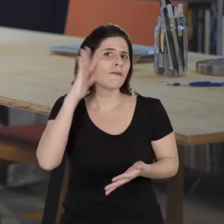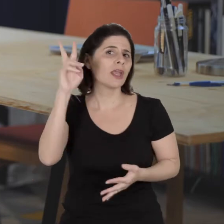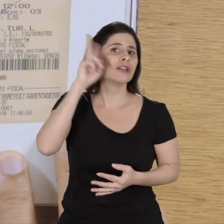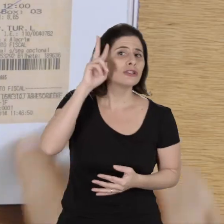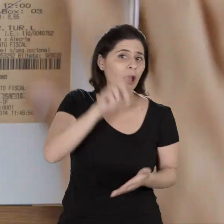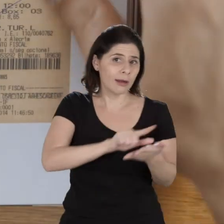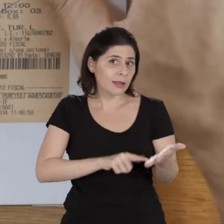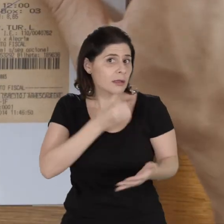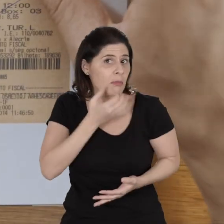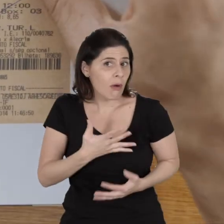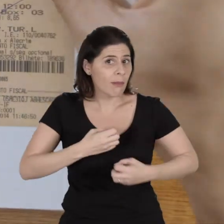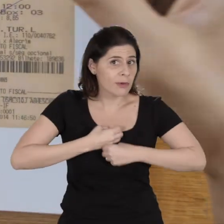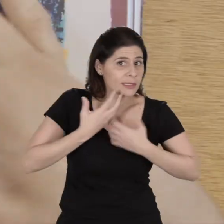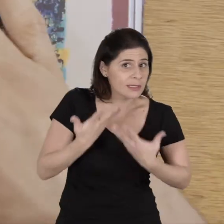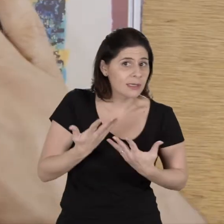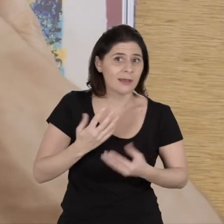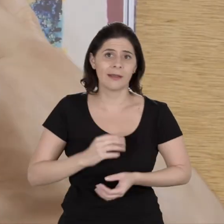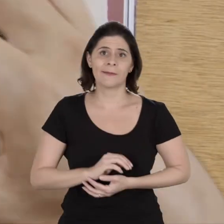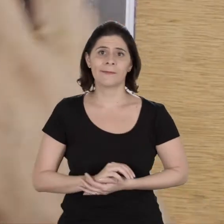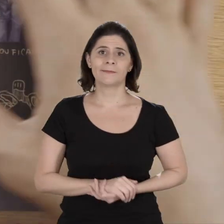de poesia.